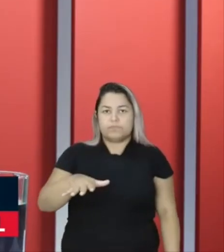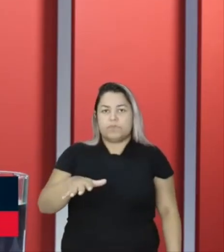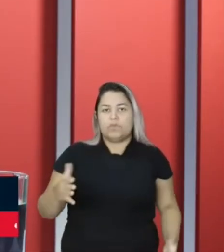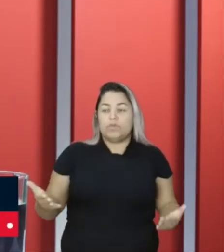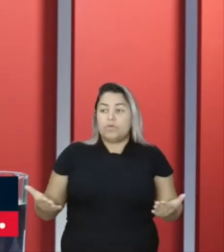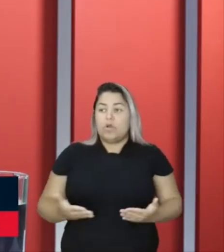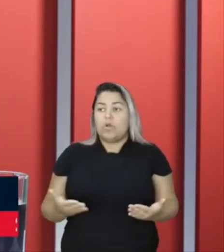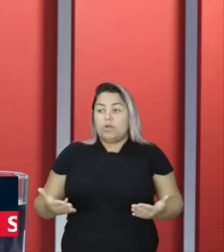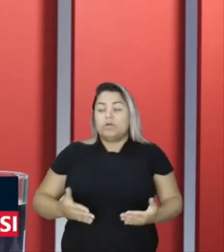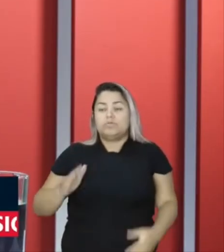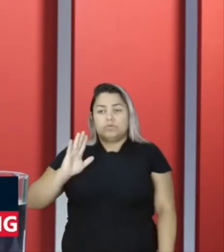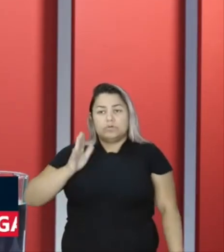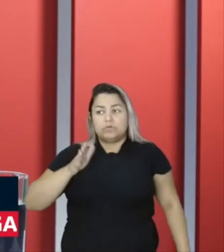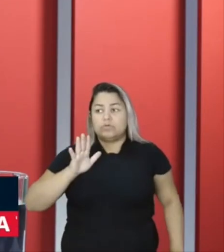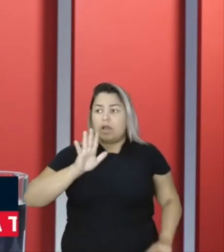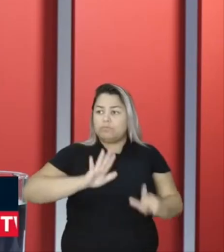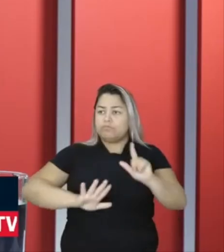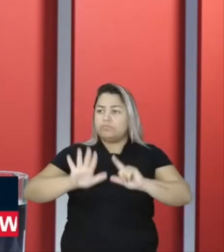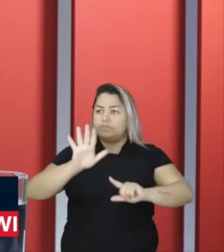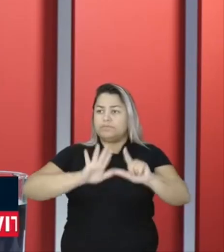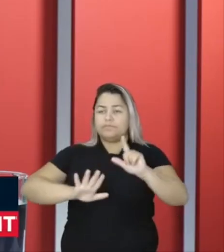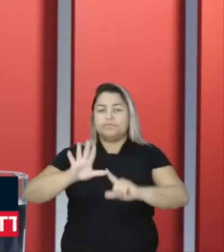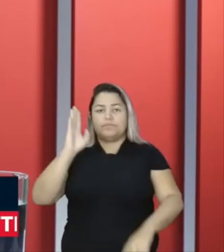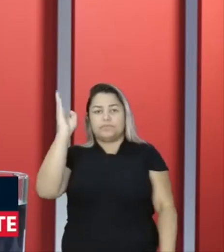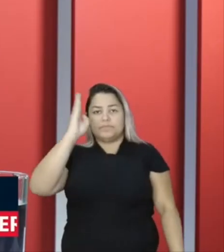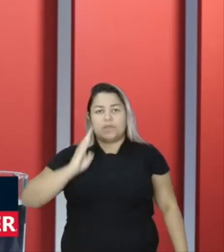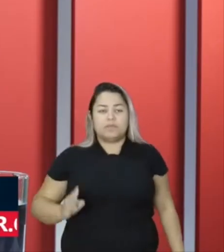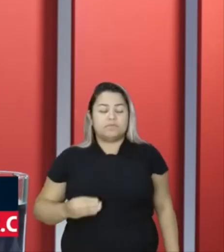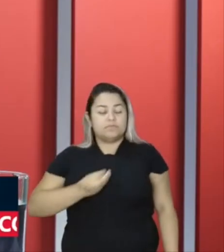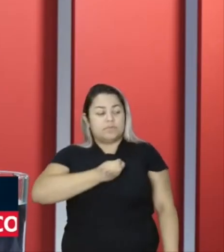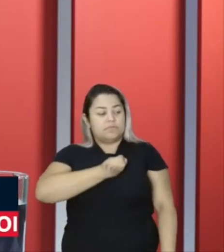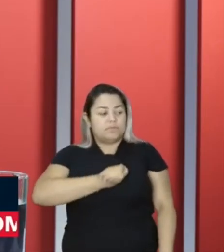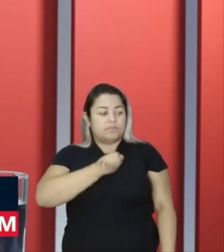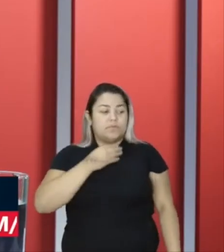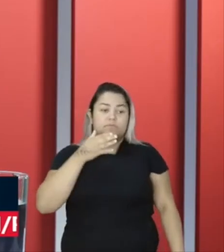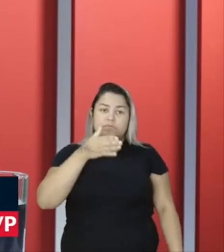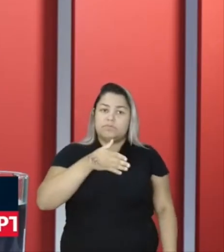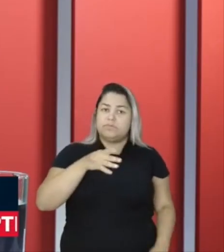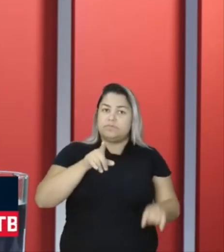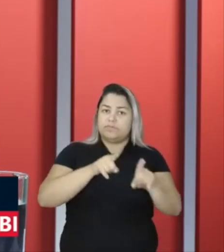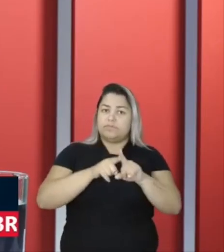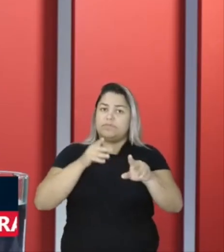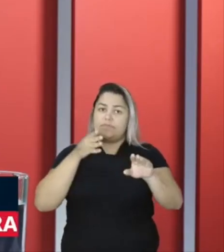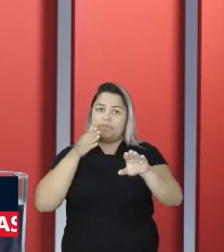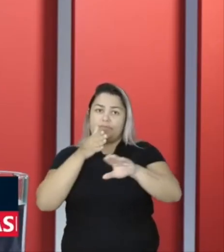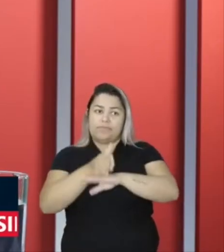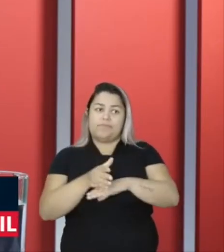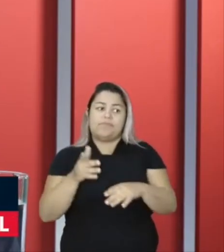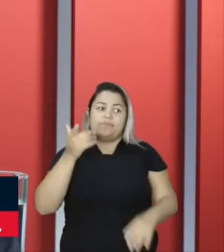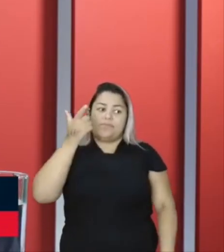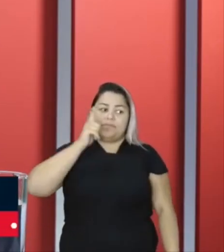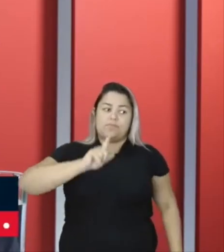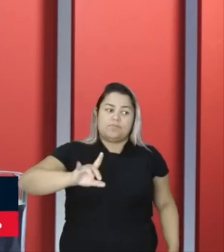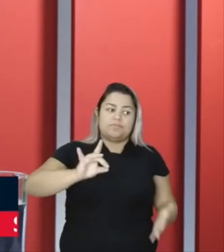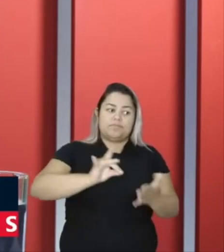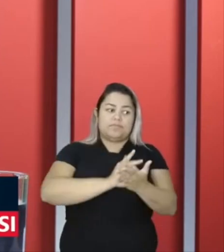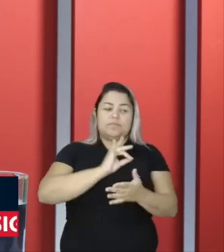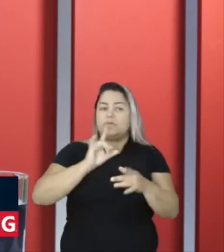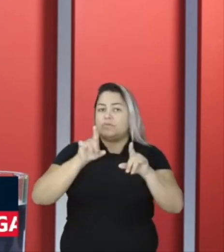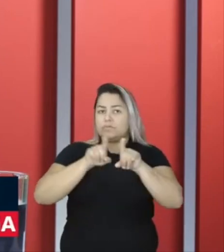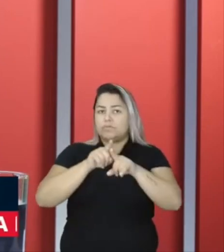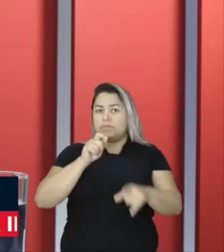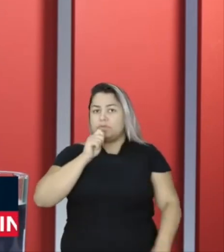na plataforma do Brasil Participativo, se você entrar de novo lá, você que se cadastrou ou você que não se cadastrou, mas